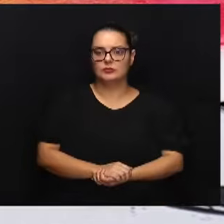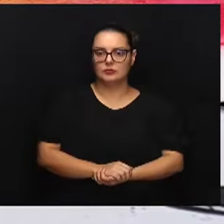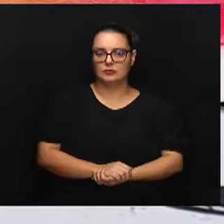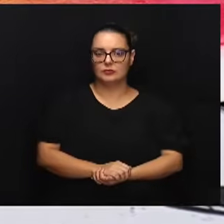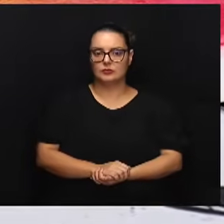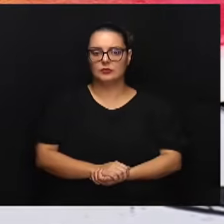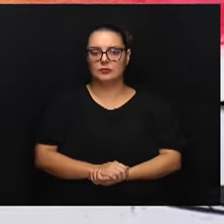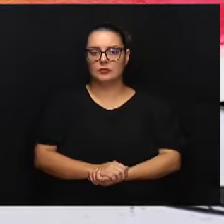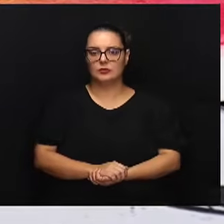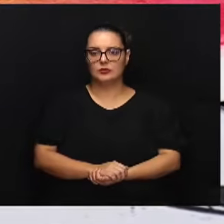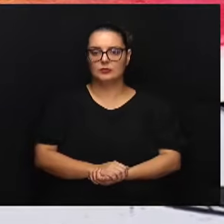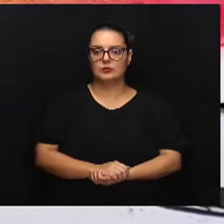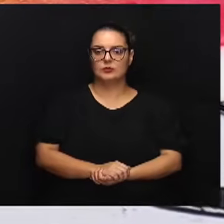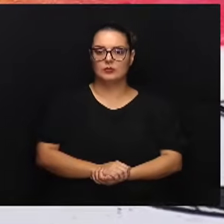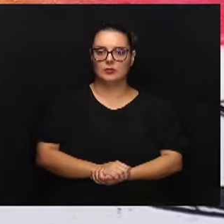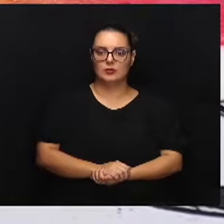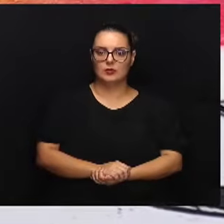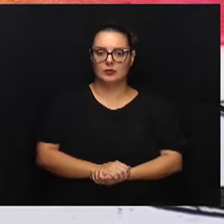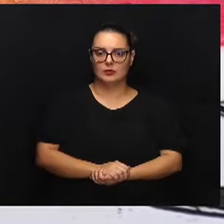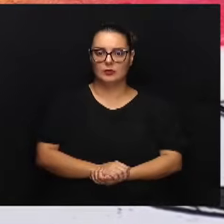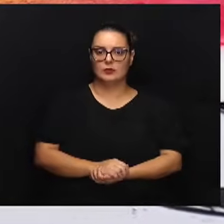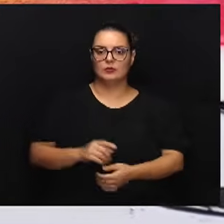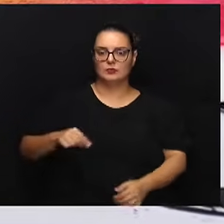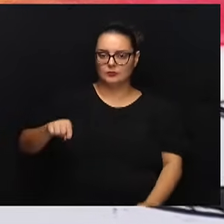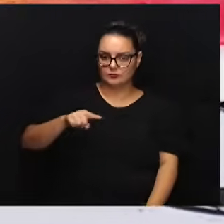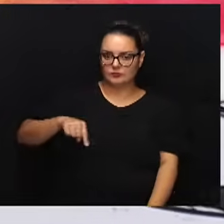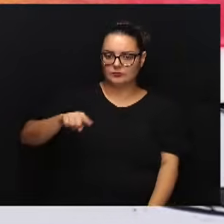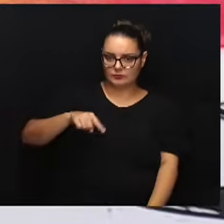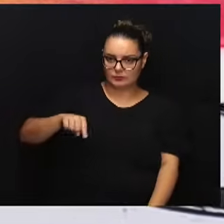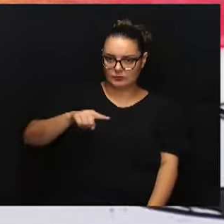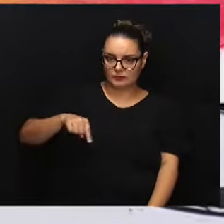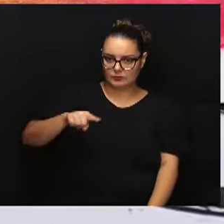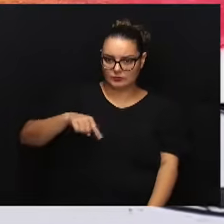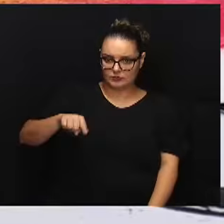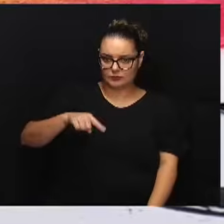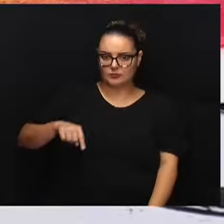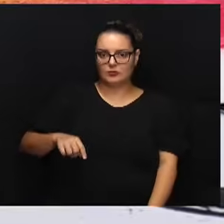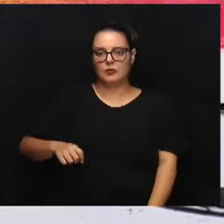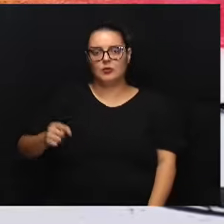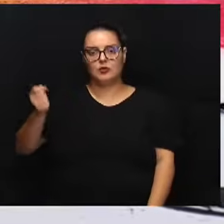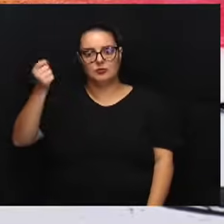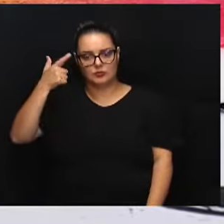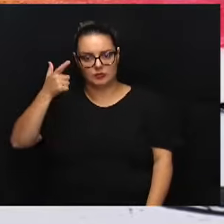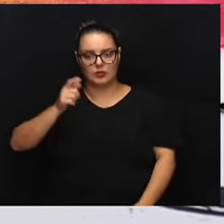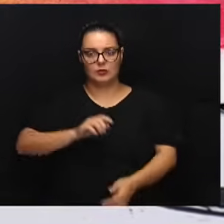Podem pegar o dedo, passem em cima aqui, ó, desse solzinho.